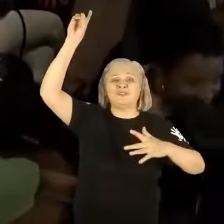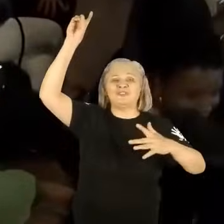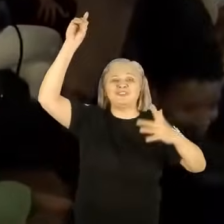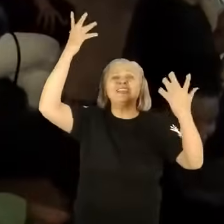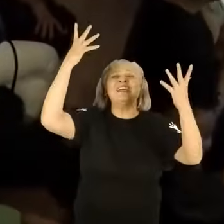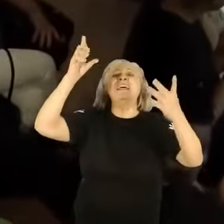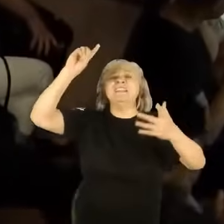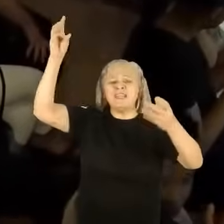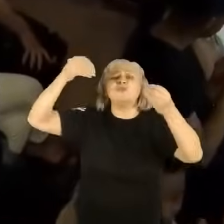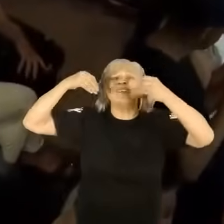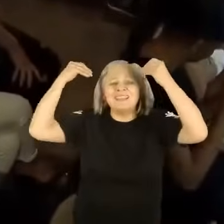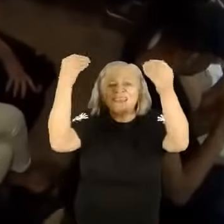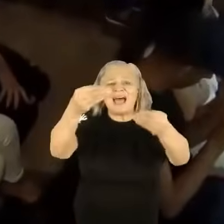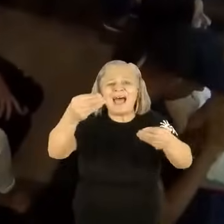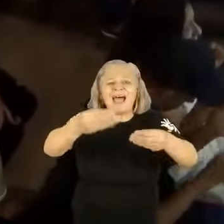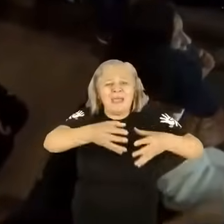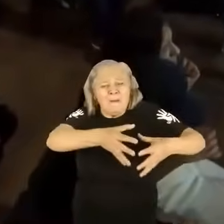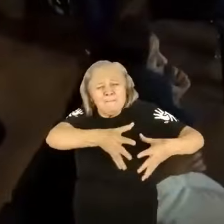Deus dá algo maior.